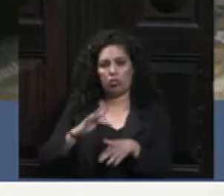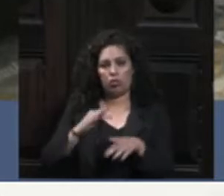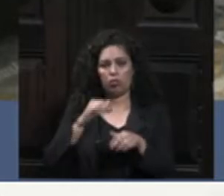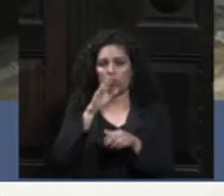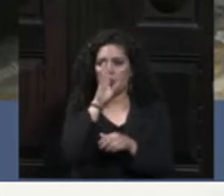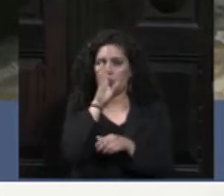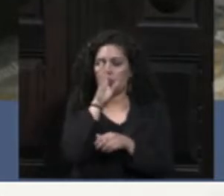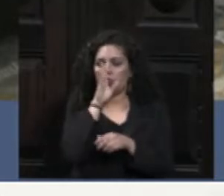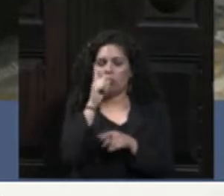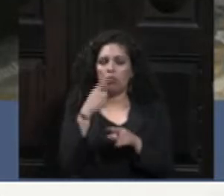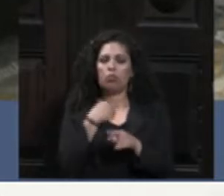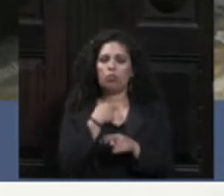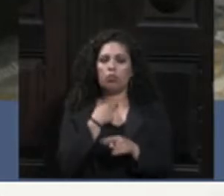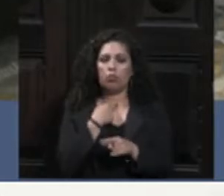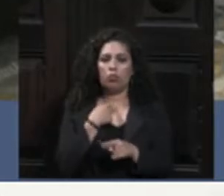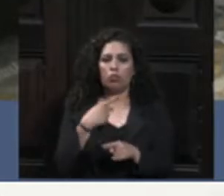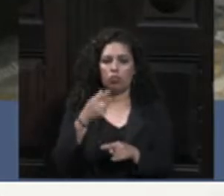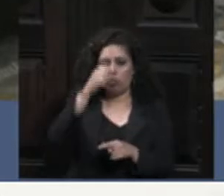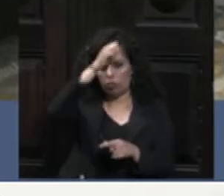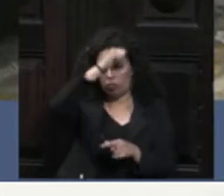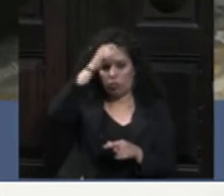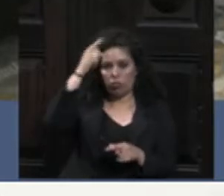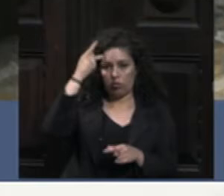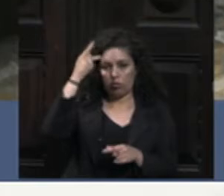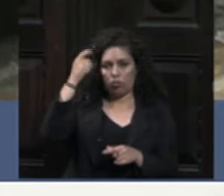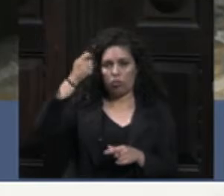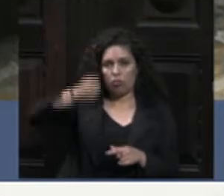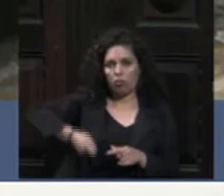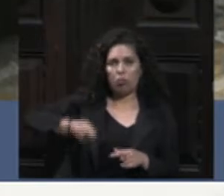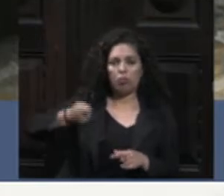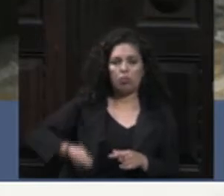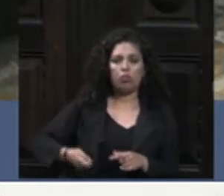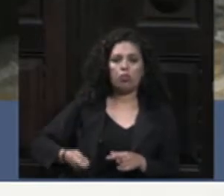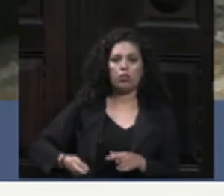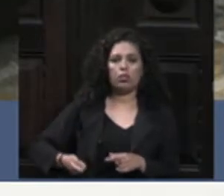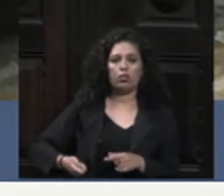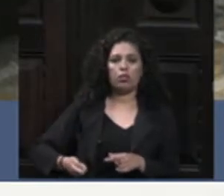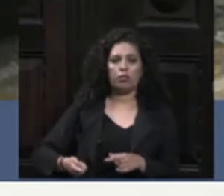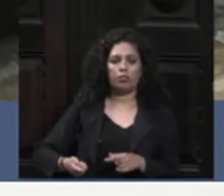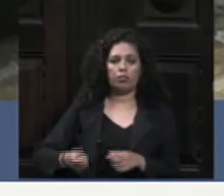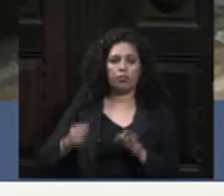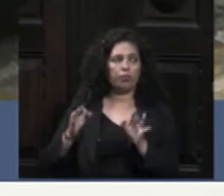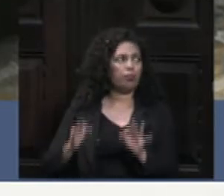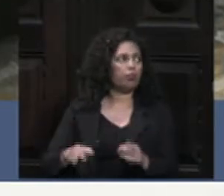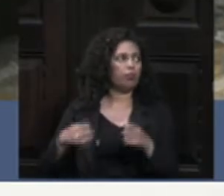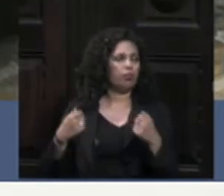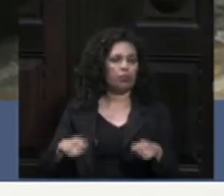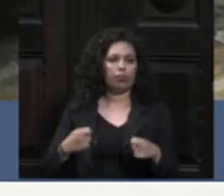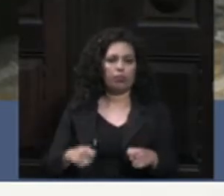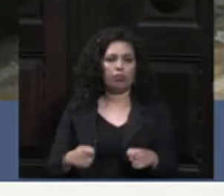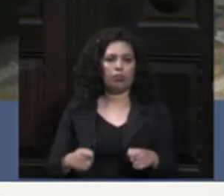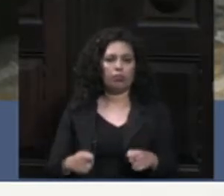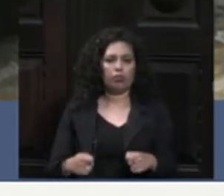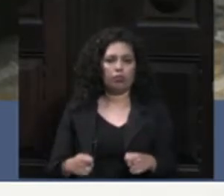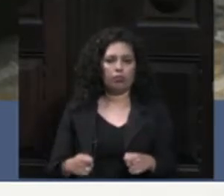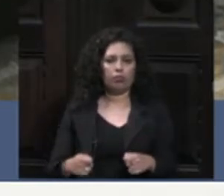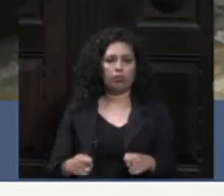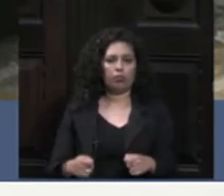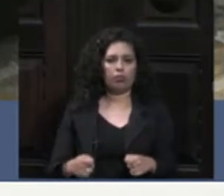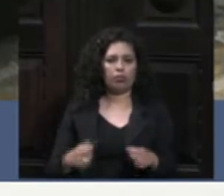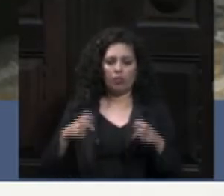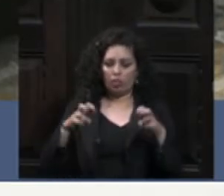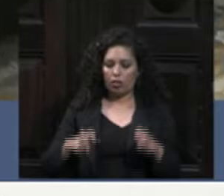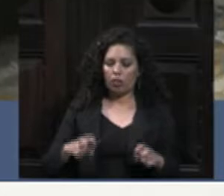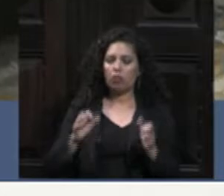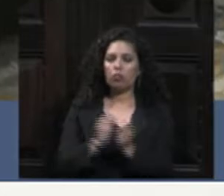que isso se agrava. A Prefeitura de São Gonçalo tem a obrigação de encontrar uma saída, apostando na negociação com os profissionais